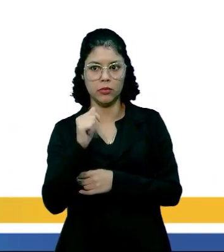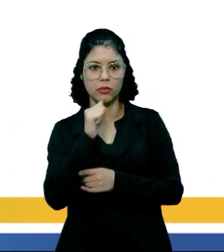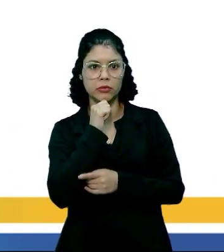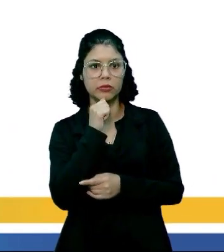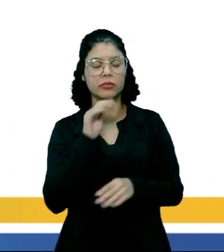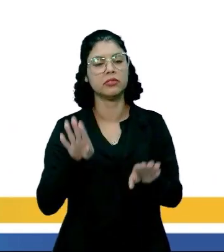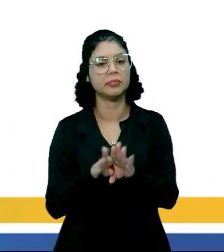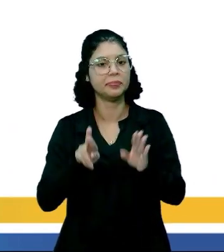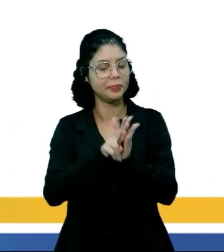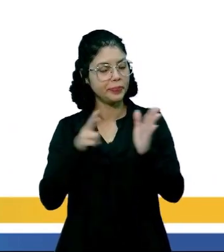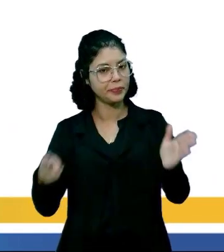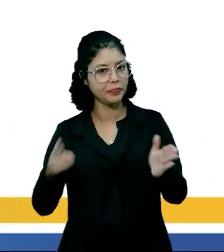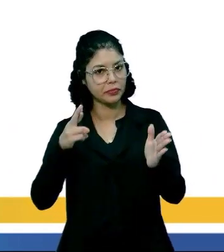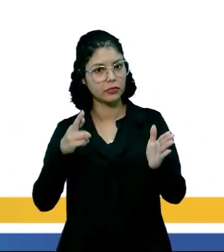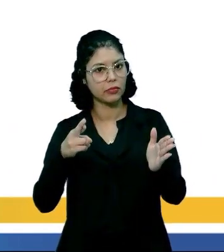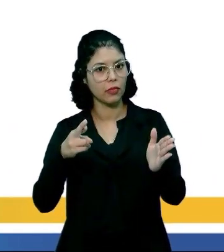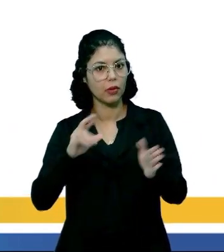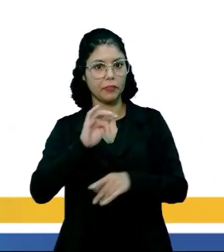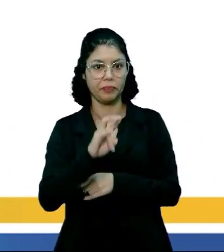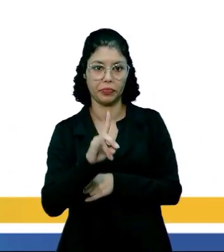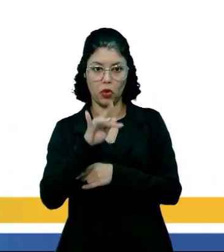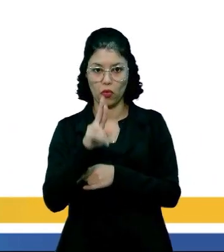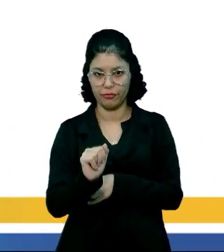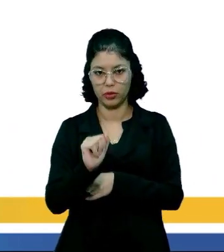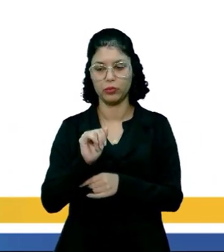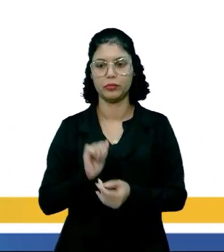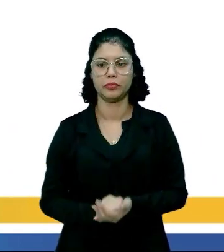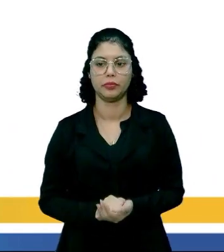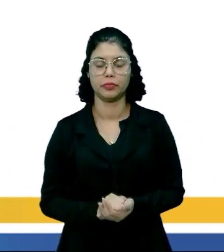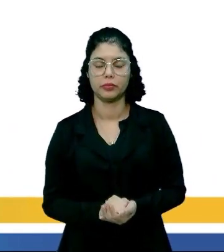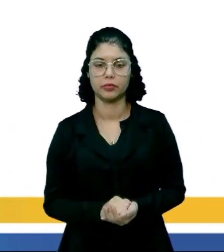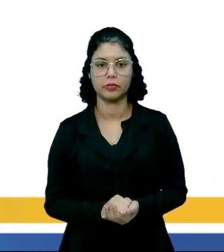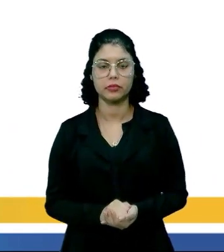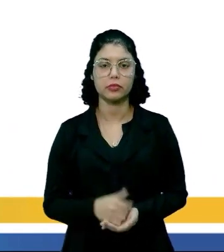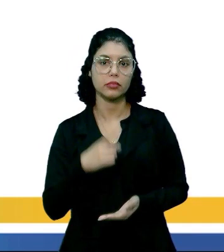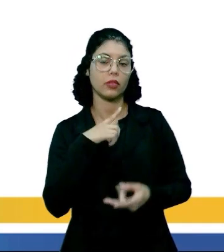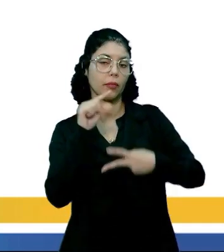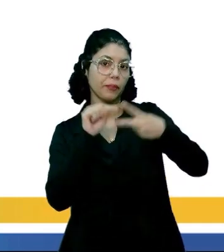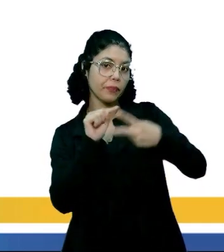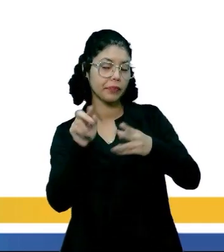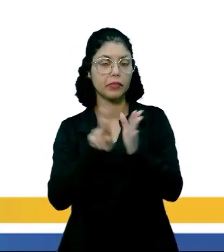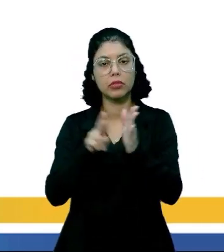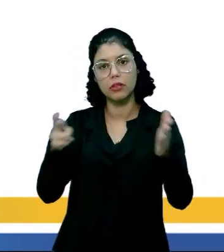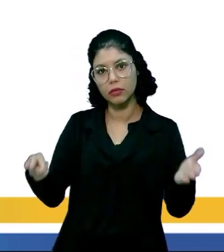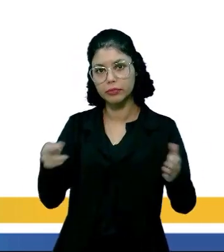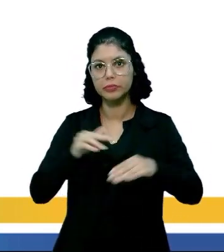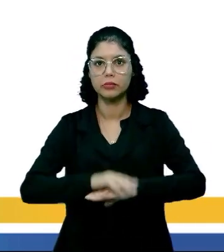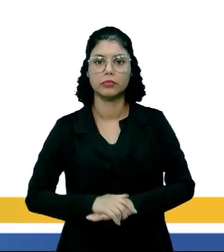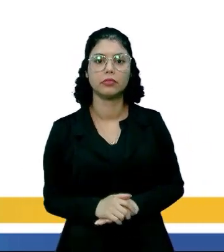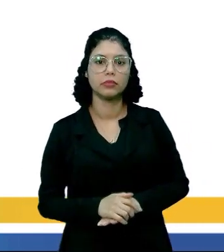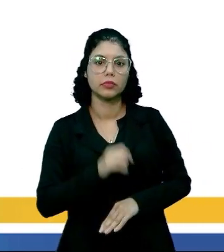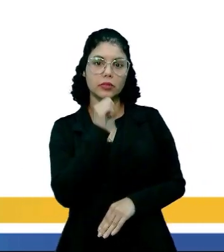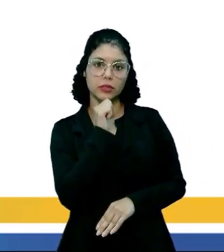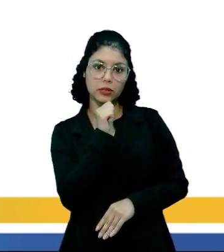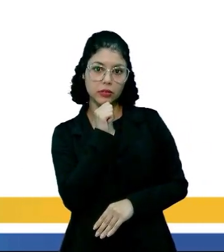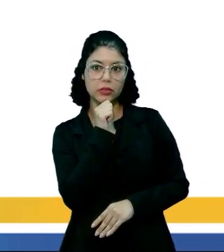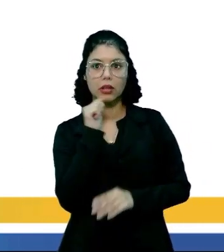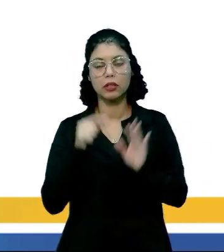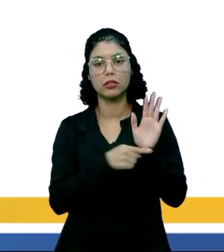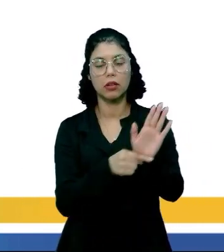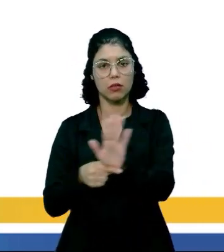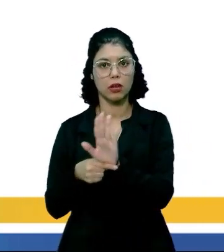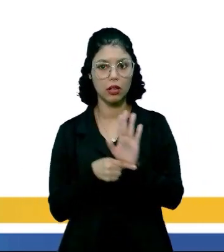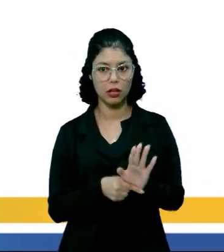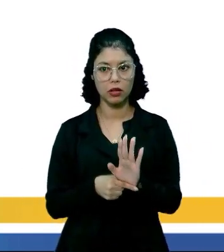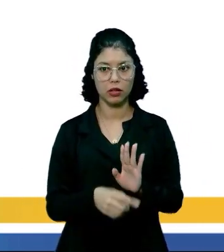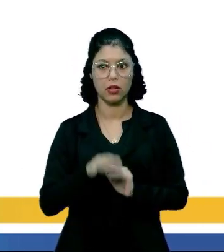como Invenção e a revista Orfeu. Então, a gente tem essas 2 revistas aí. Logo na estreia, demonstrou